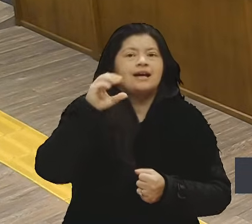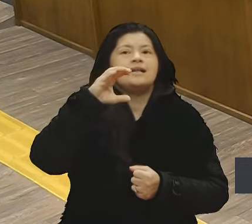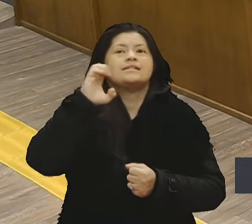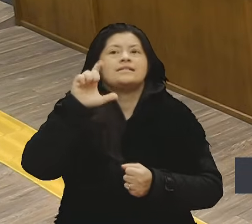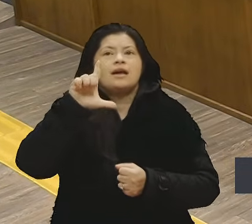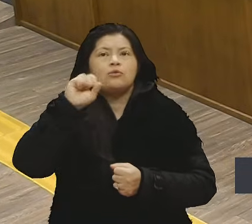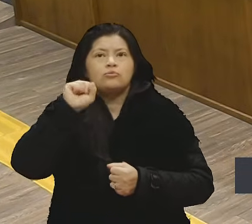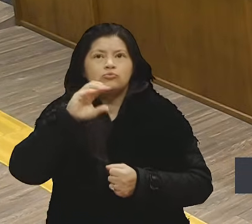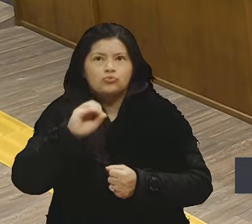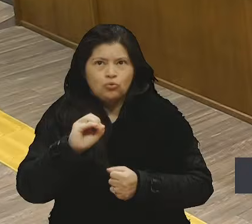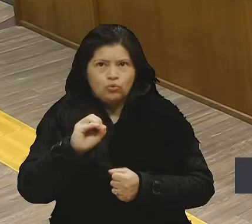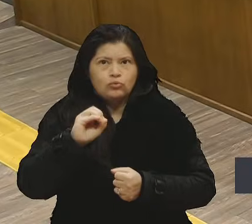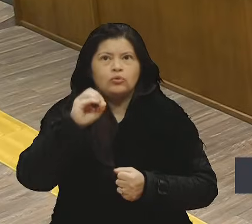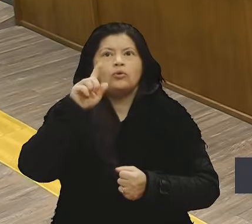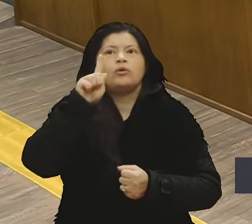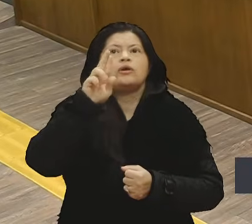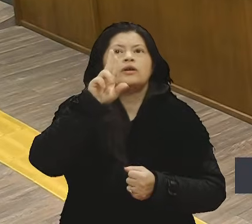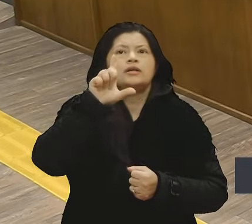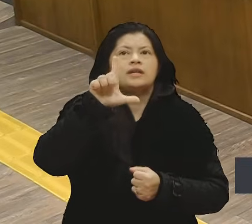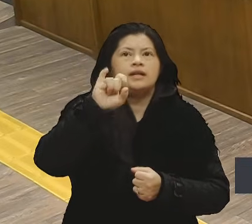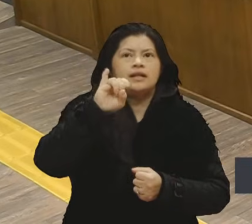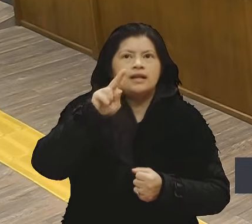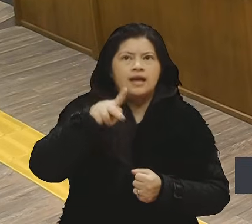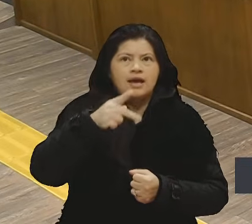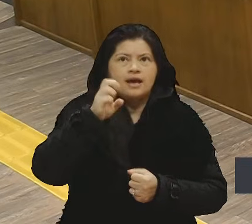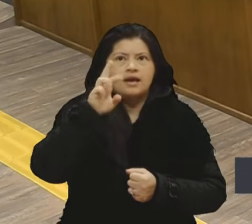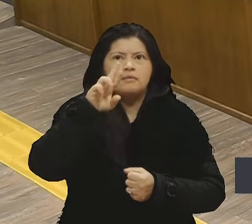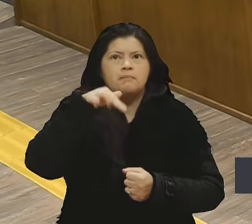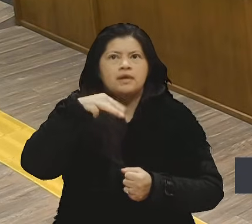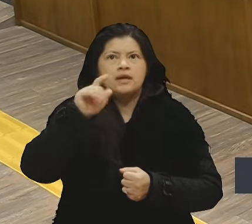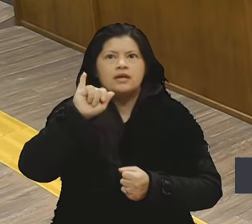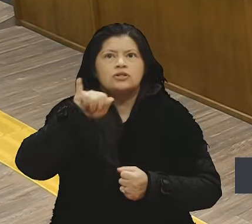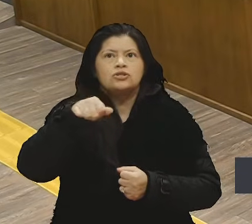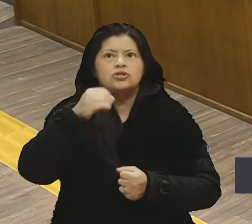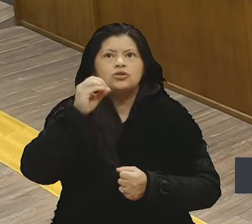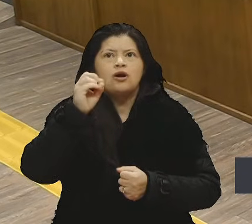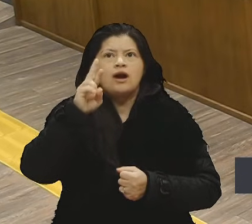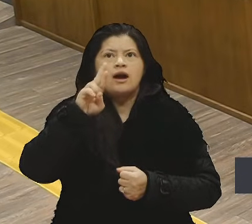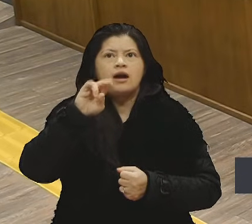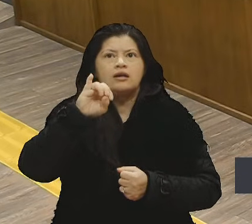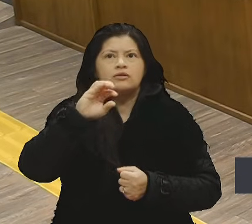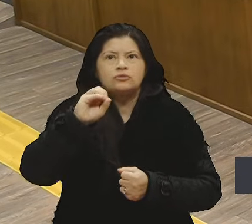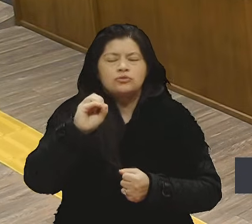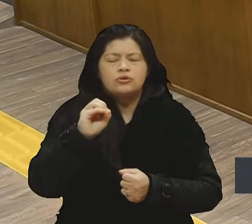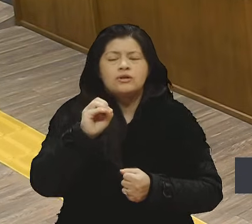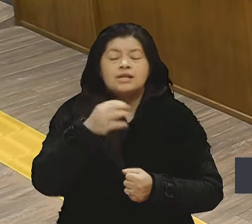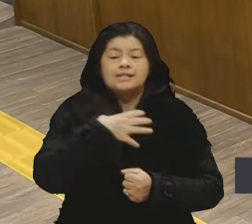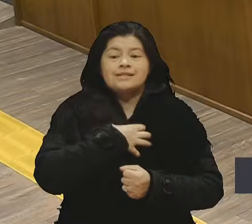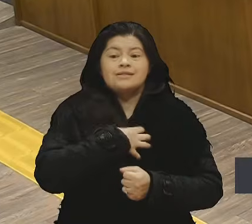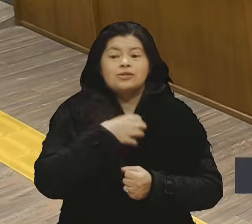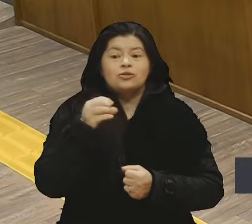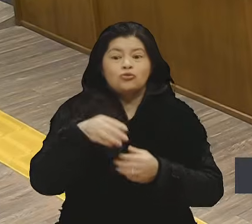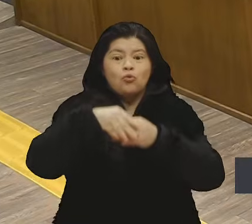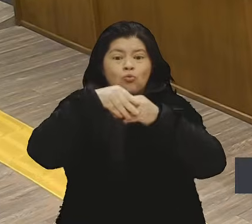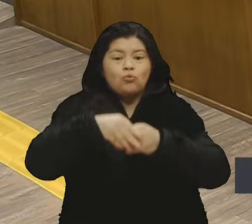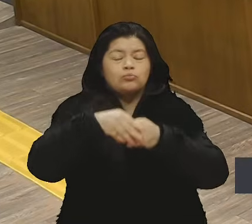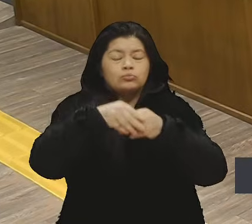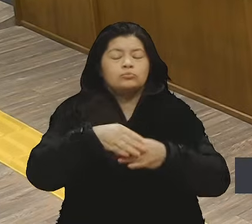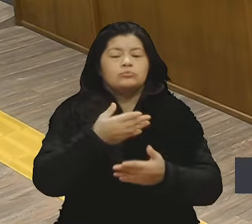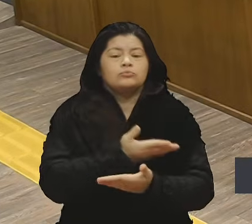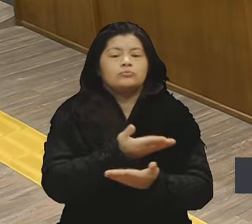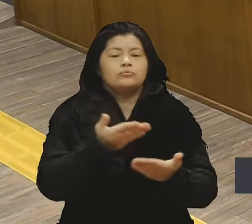Dalberto, Guilherme, Leonardo, Joara Dutra, enfim, sintam-se todos saudadas